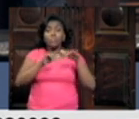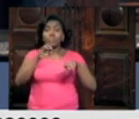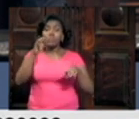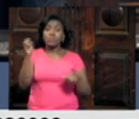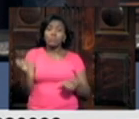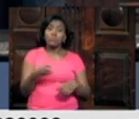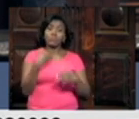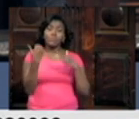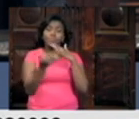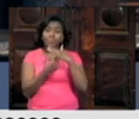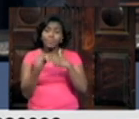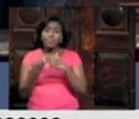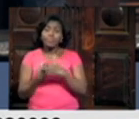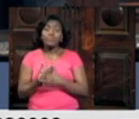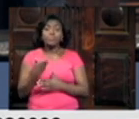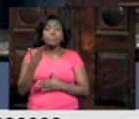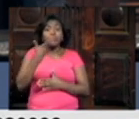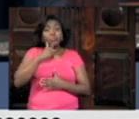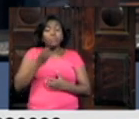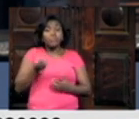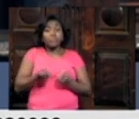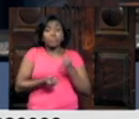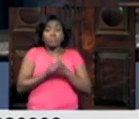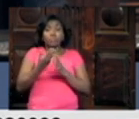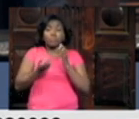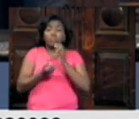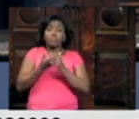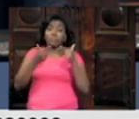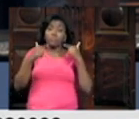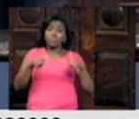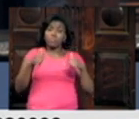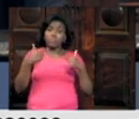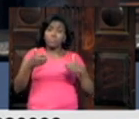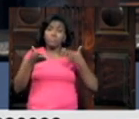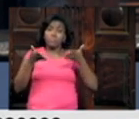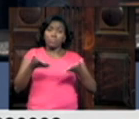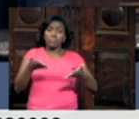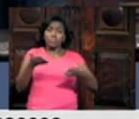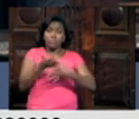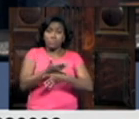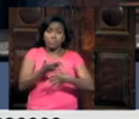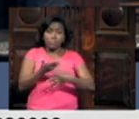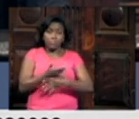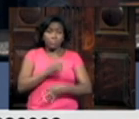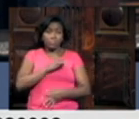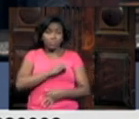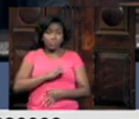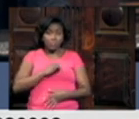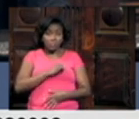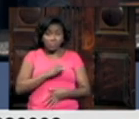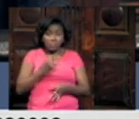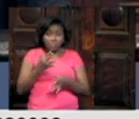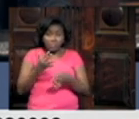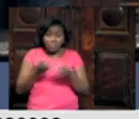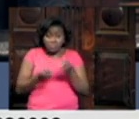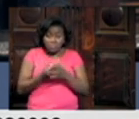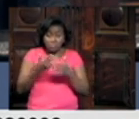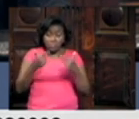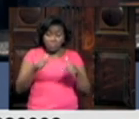fomentar emprego na cidade de Itaboraí. Logicamente, fomentando emprego, a gente também diminui a